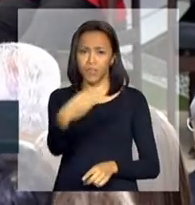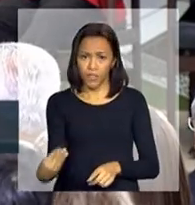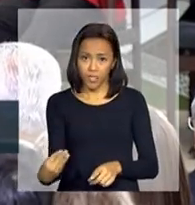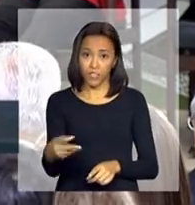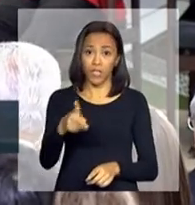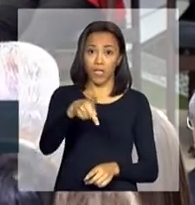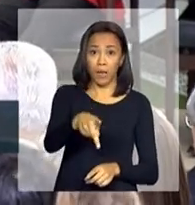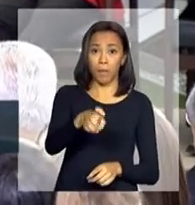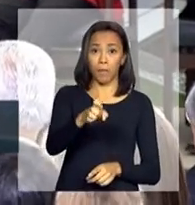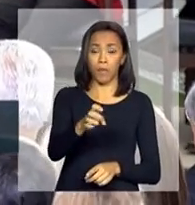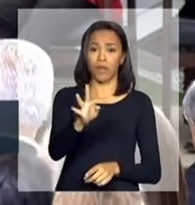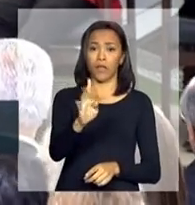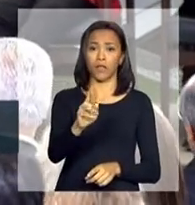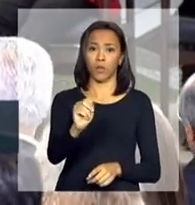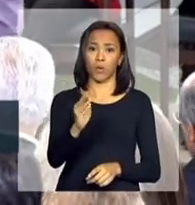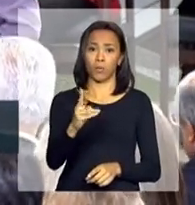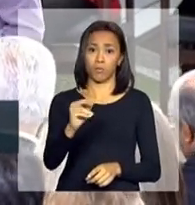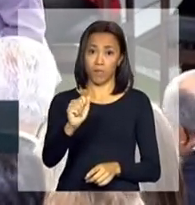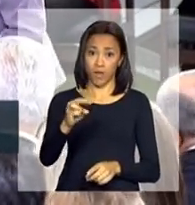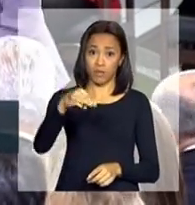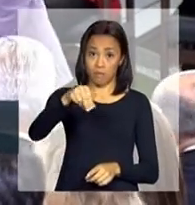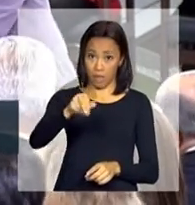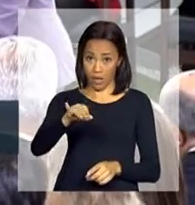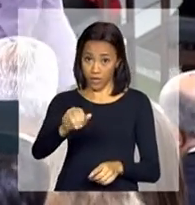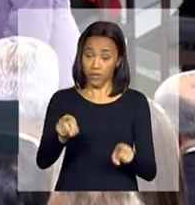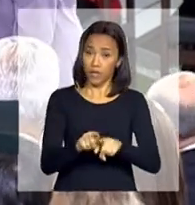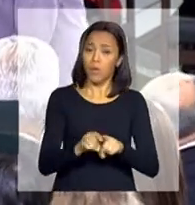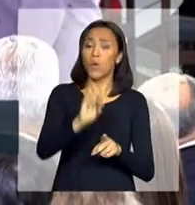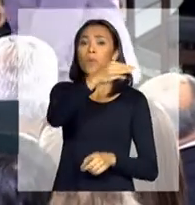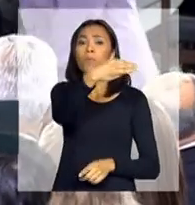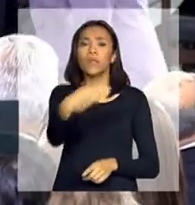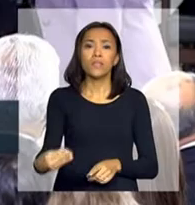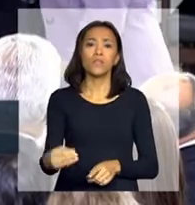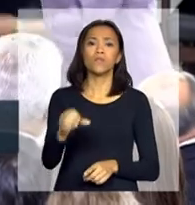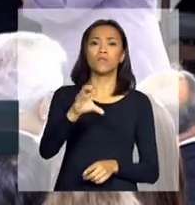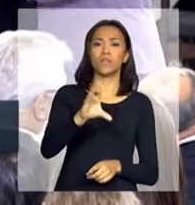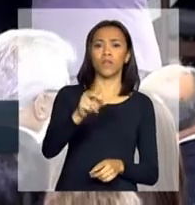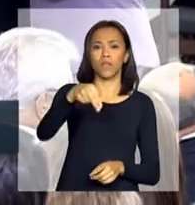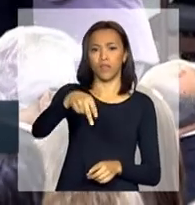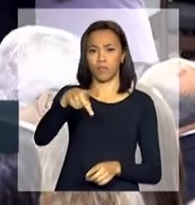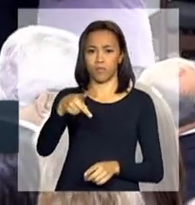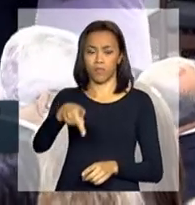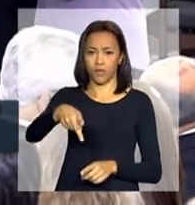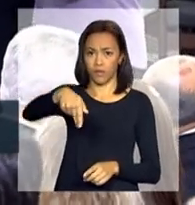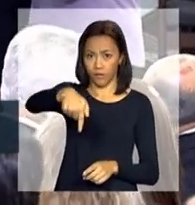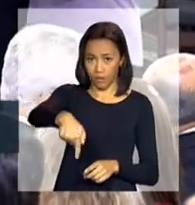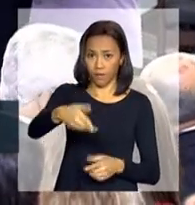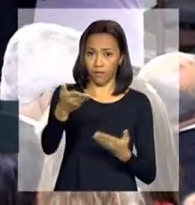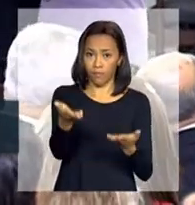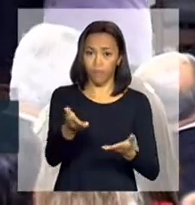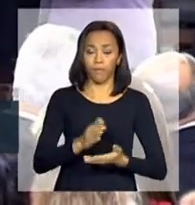Maria das Graças Foster e o presidente do CNPQ glaucius Oliva